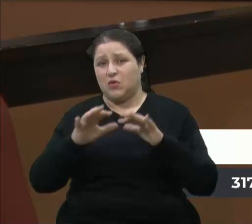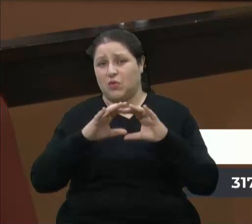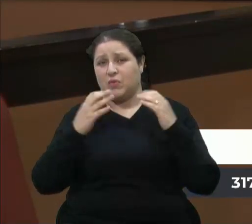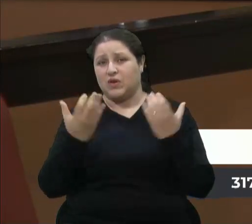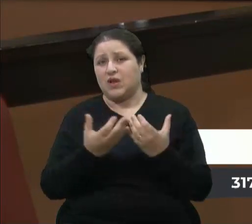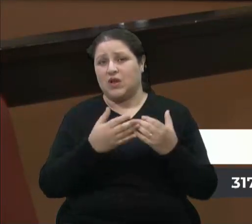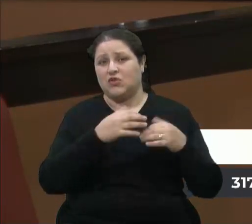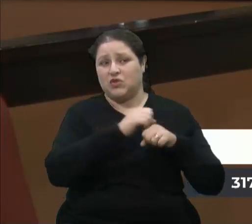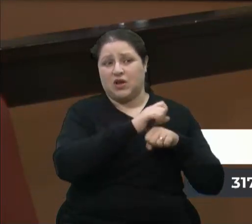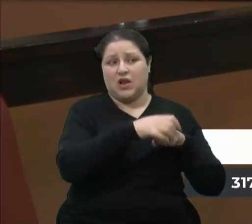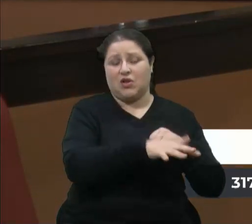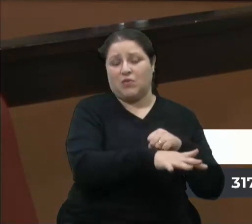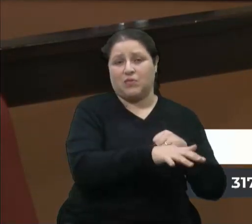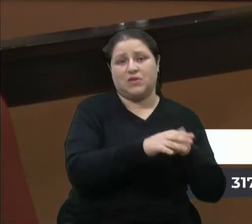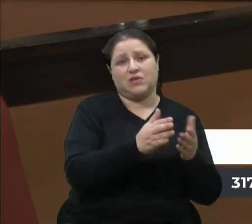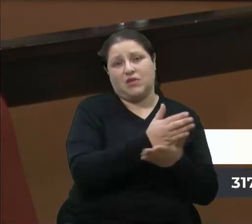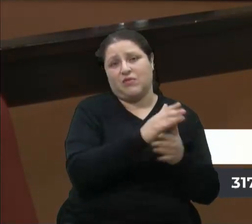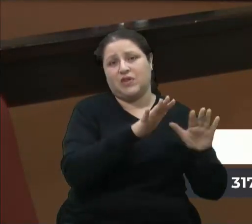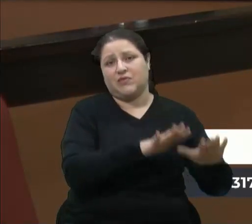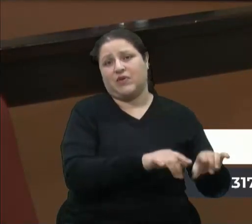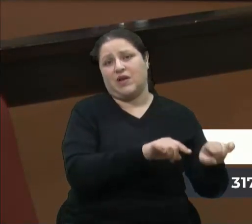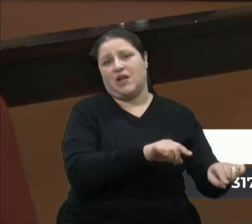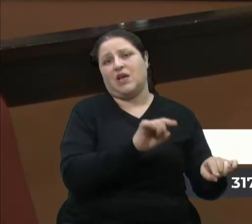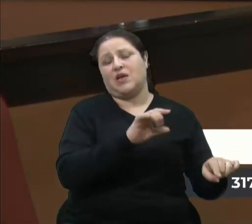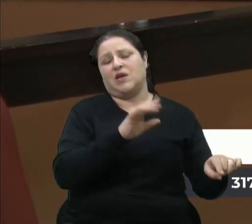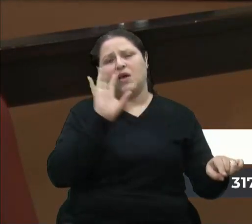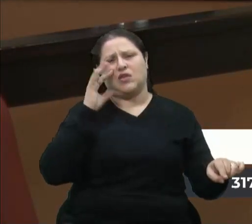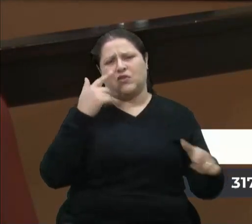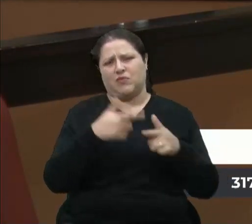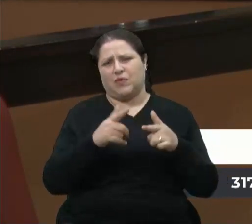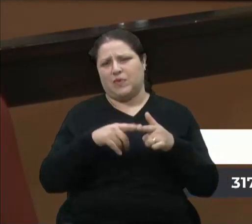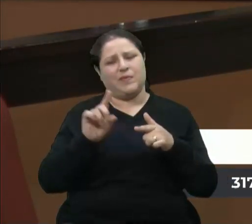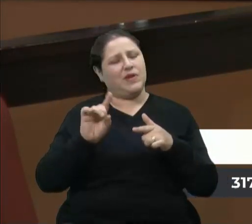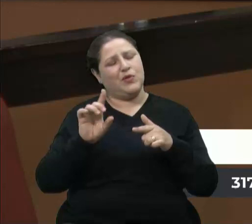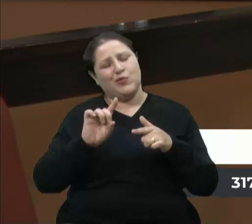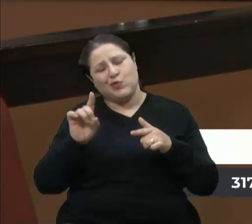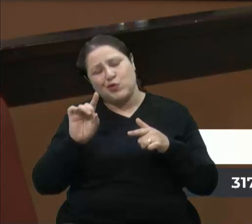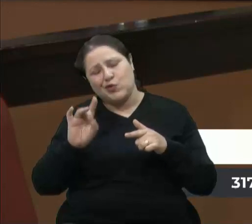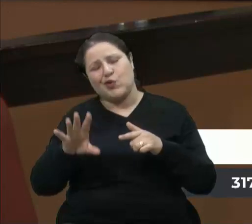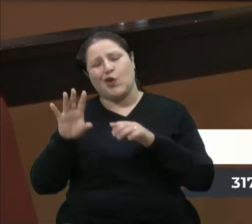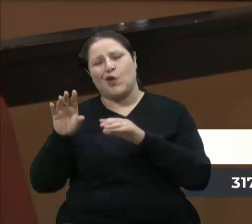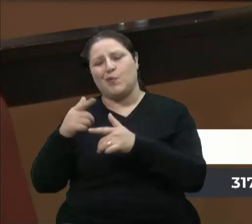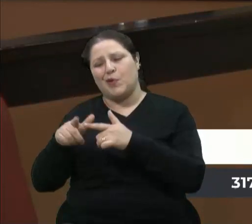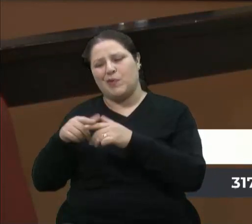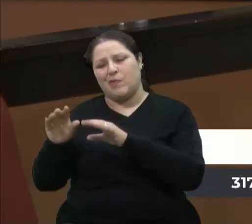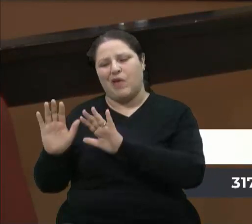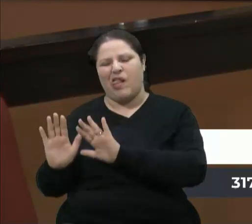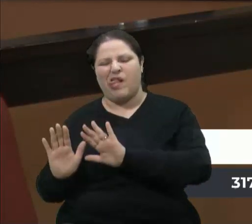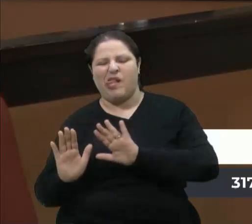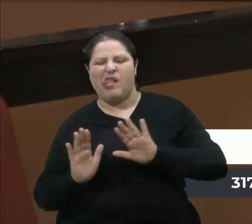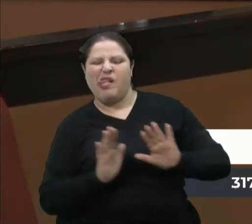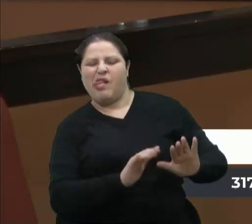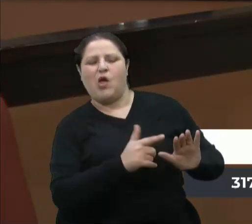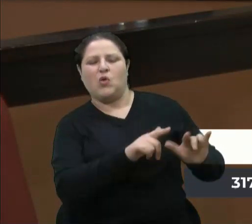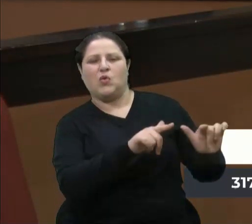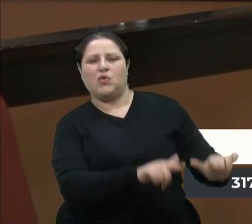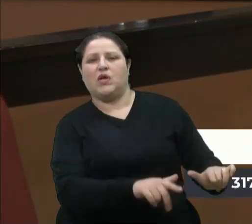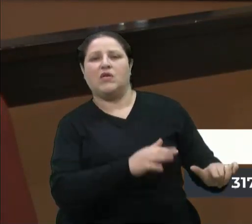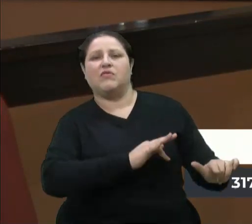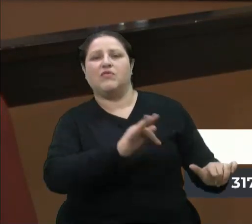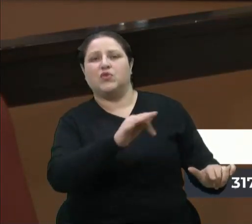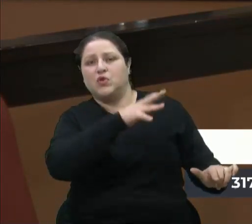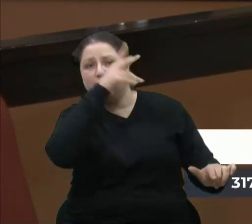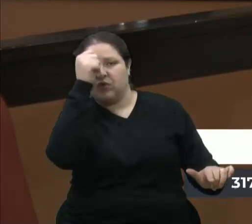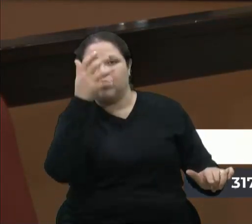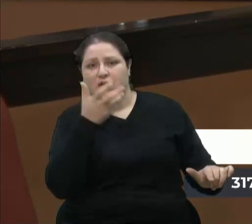ia ser lá, mas não ia resolver o problema. Ia só empurrar o problema para um outro lugar. E um dia que o município quisesse desfazer daquela área,